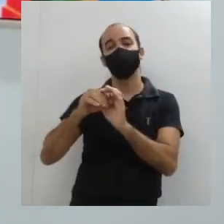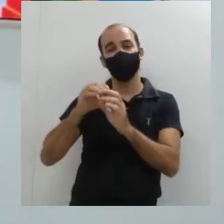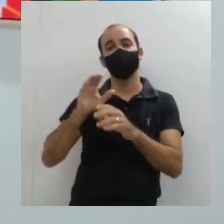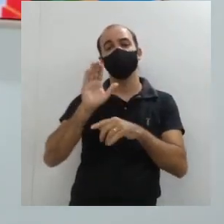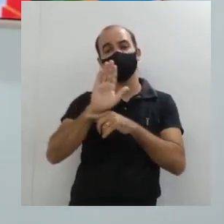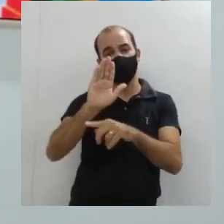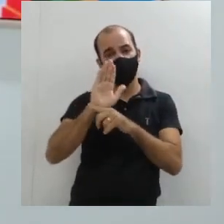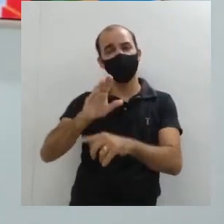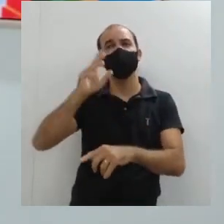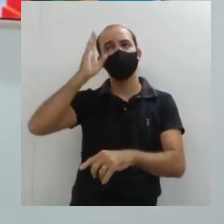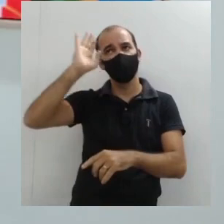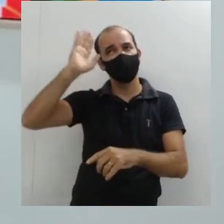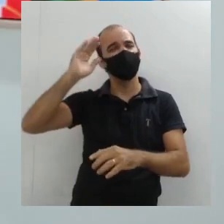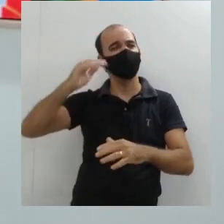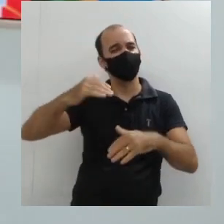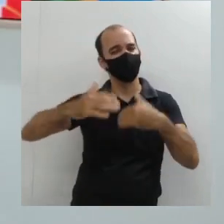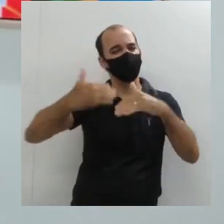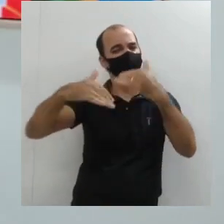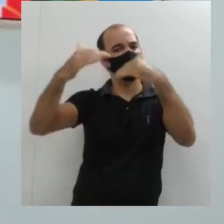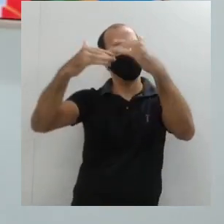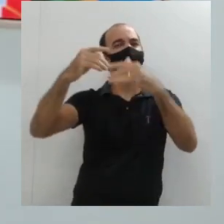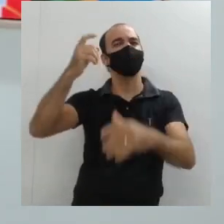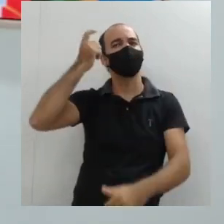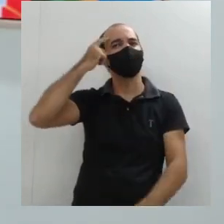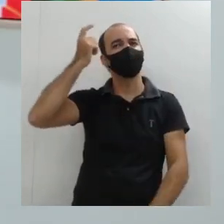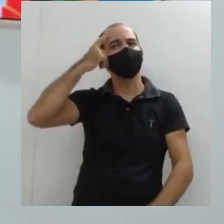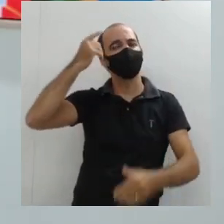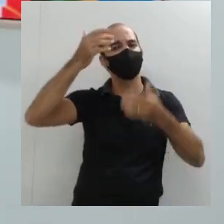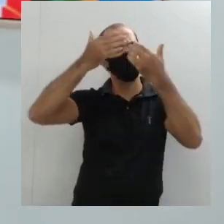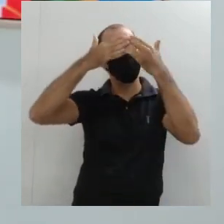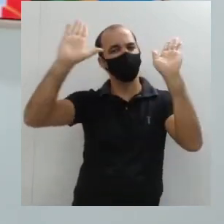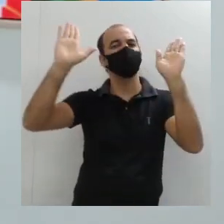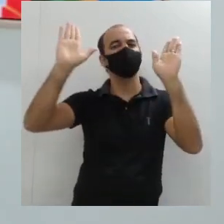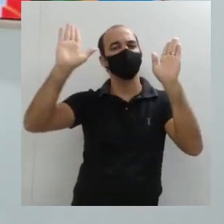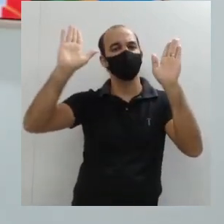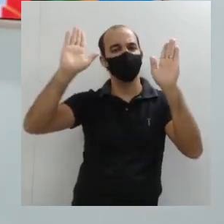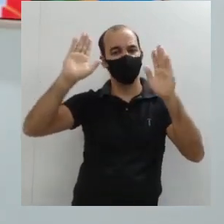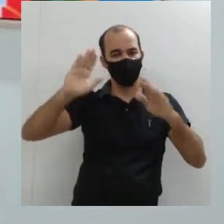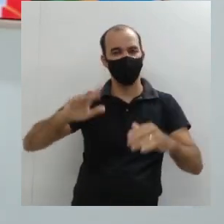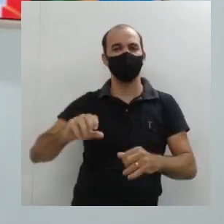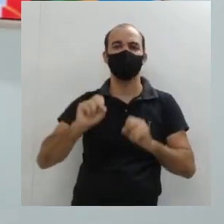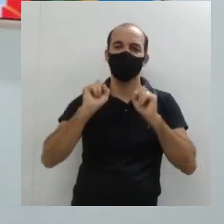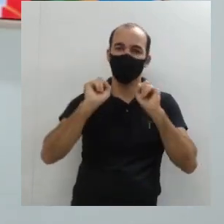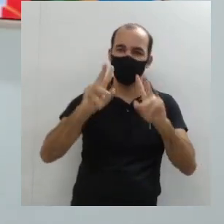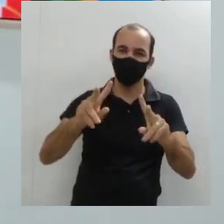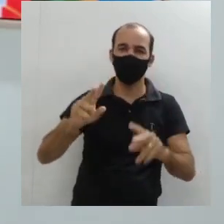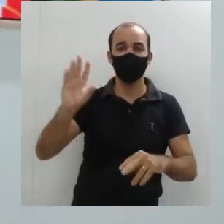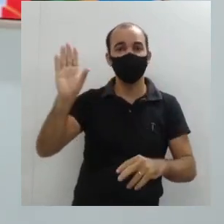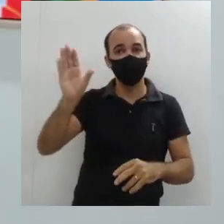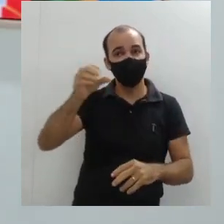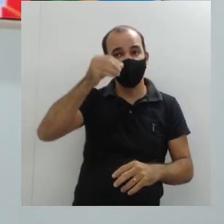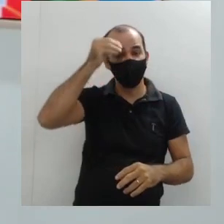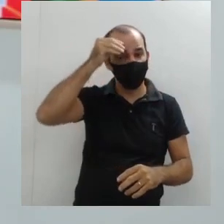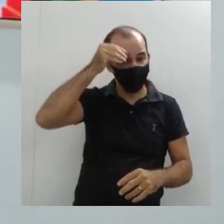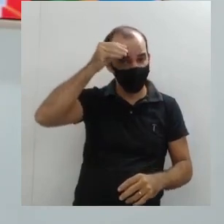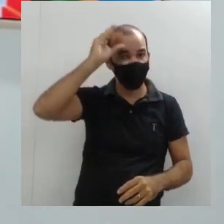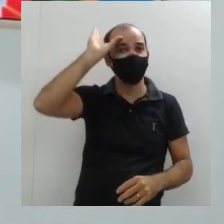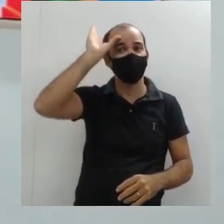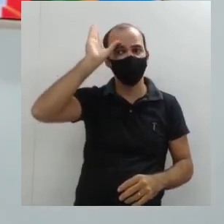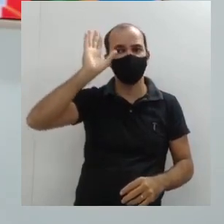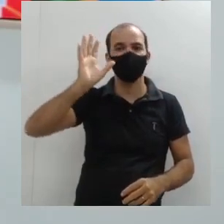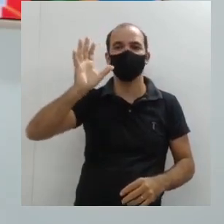vai conseguir, ela vai desenvolver o crescimento, né? A potencialidade, o